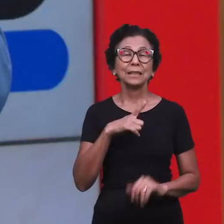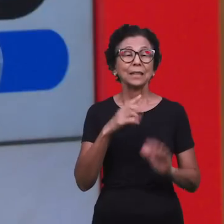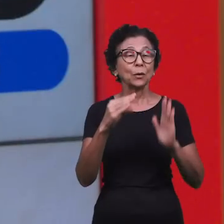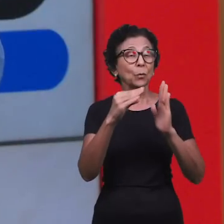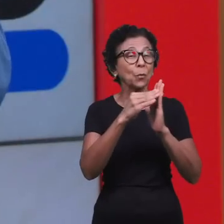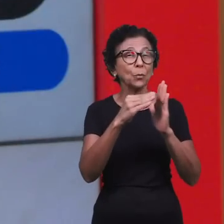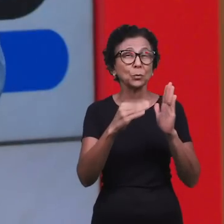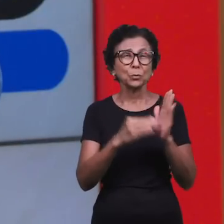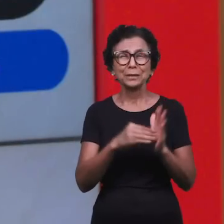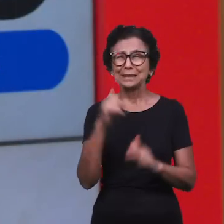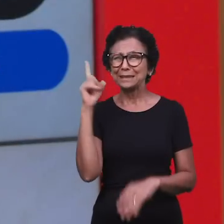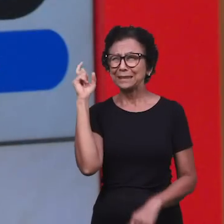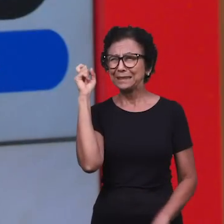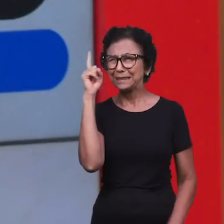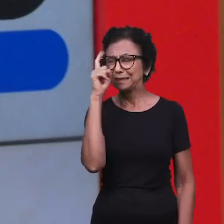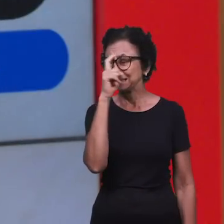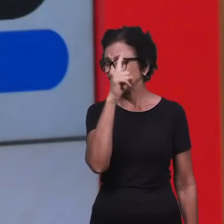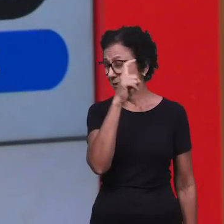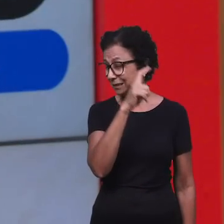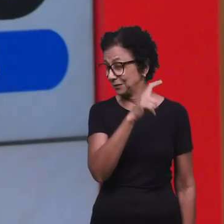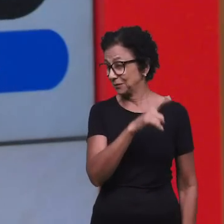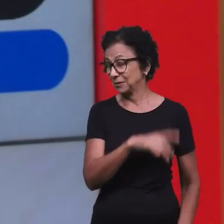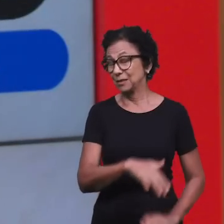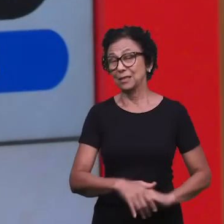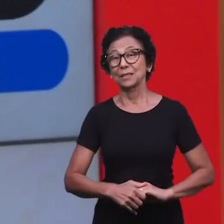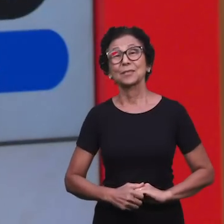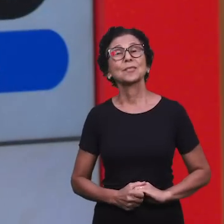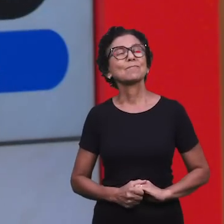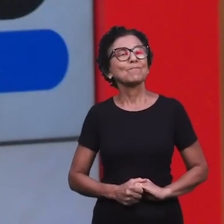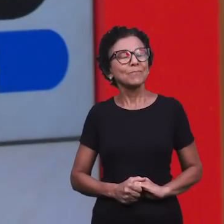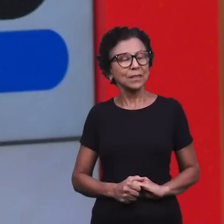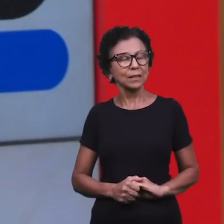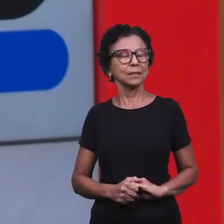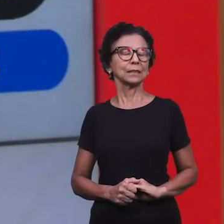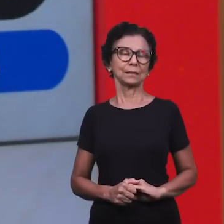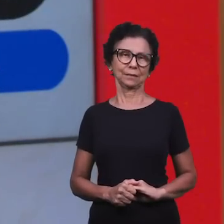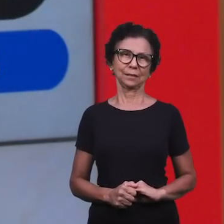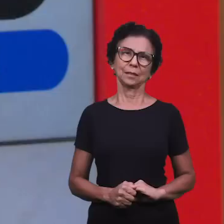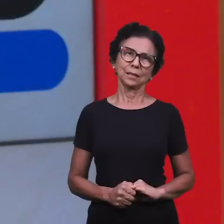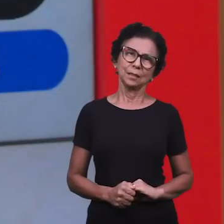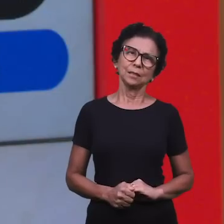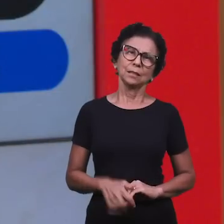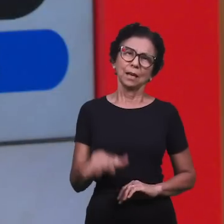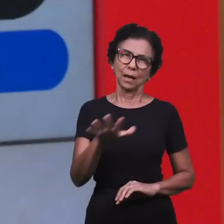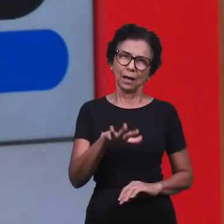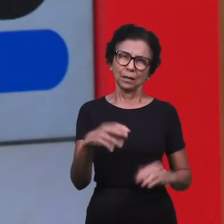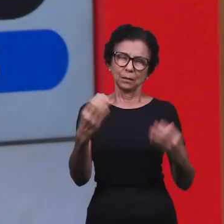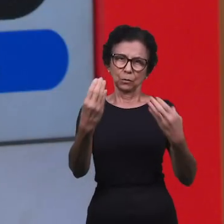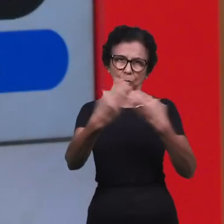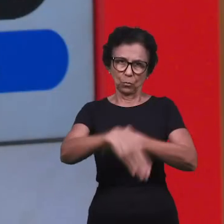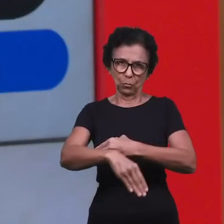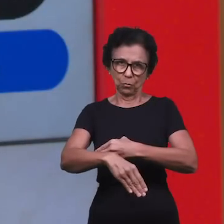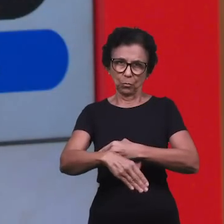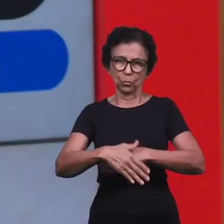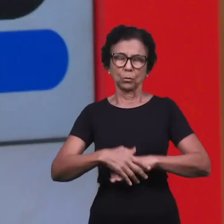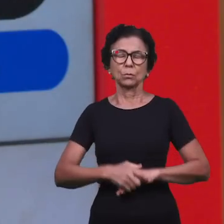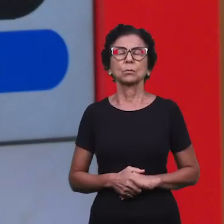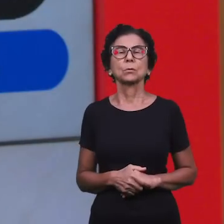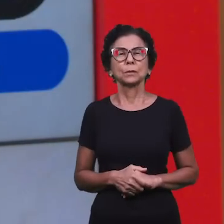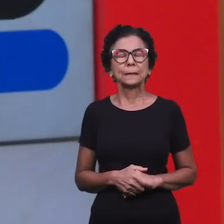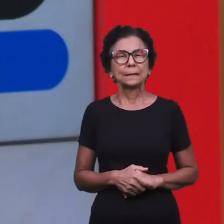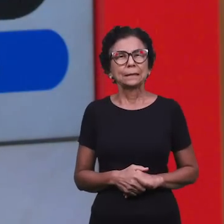conteúdos que são extremamente difíceis. Tudo bem? Não cai, mesmo que a área de concurso seja a sua